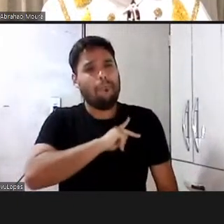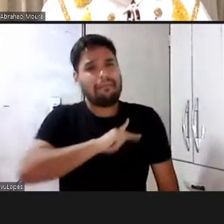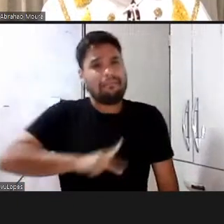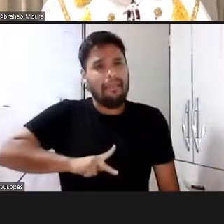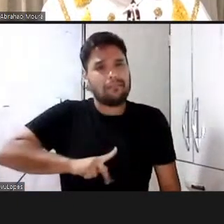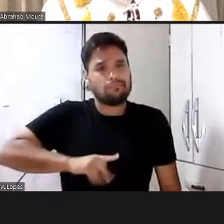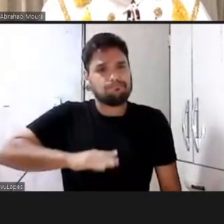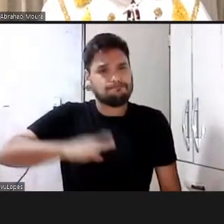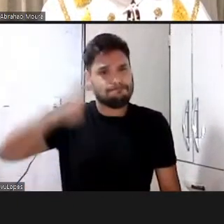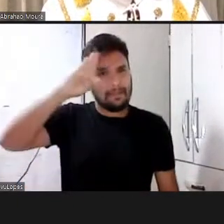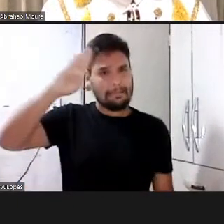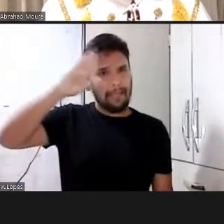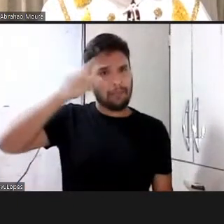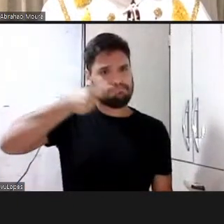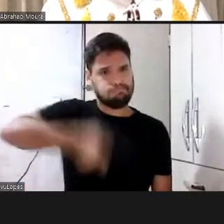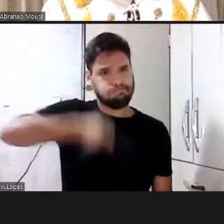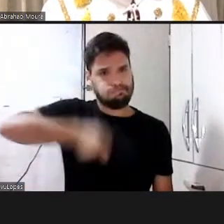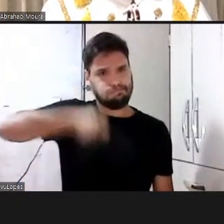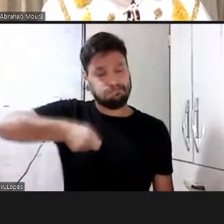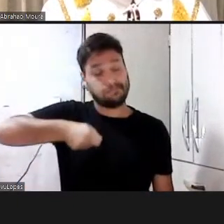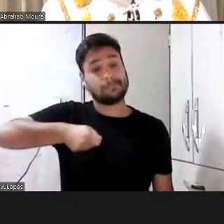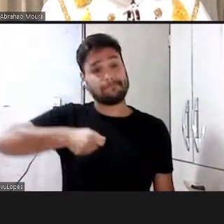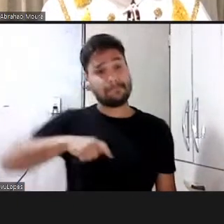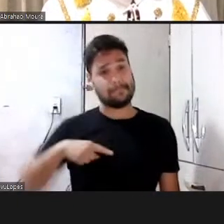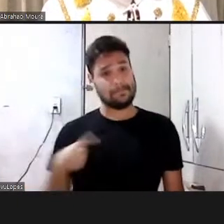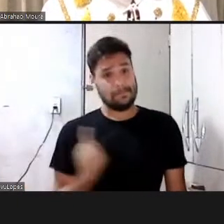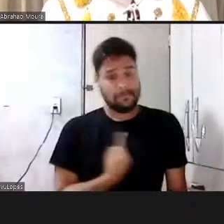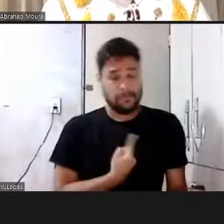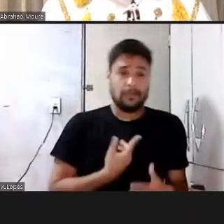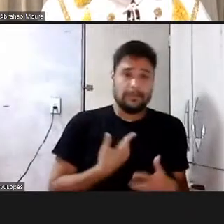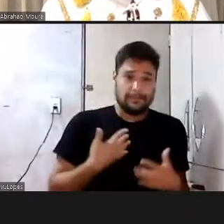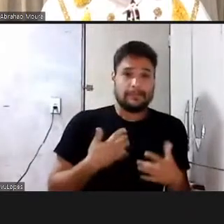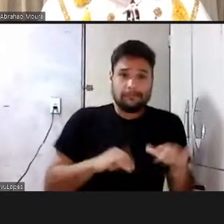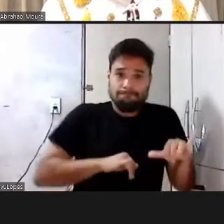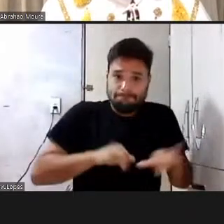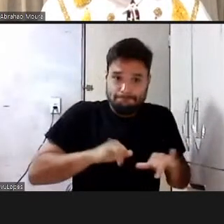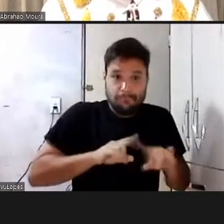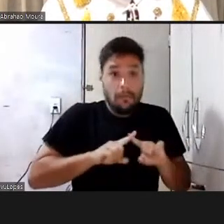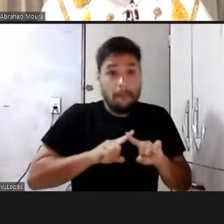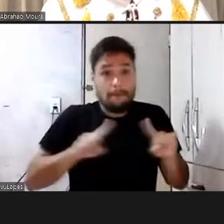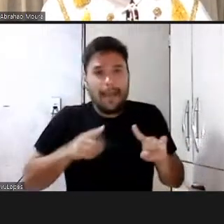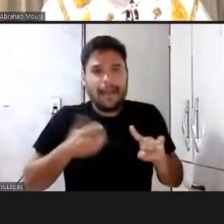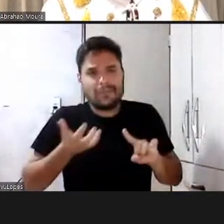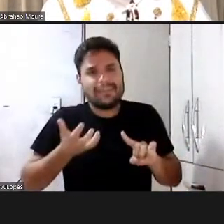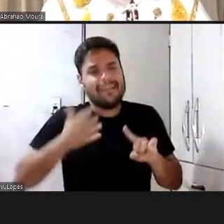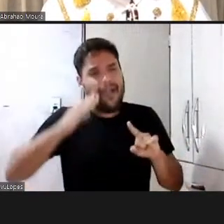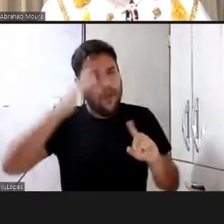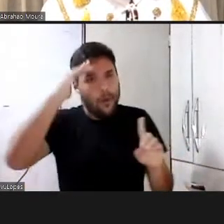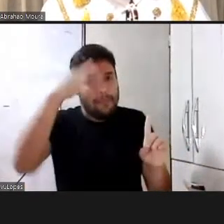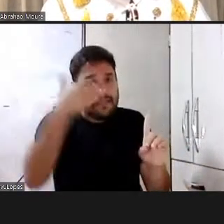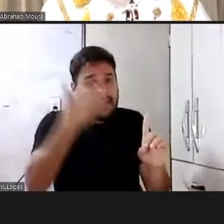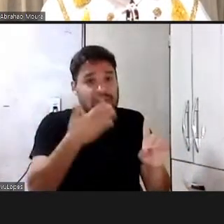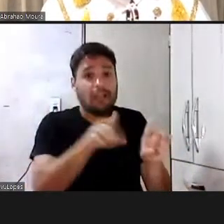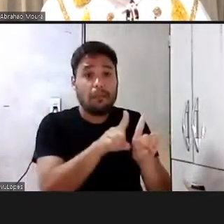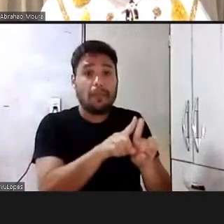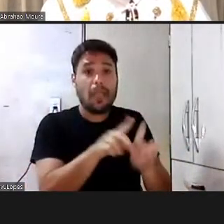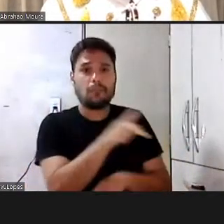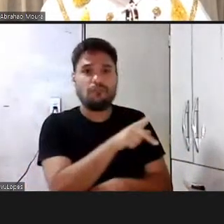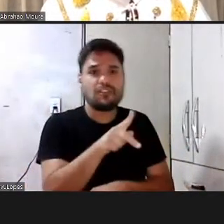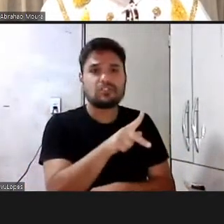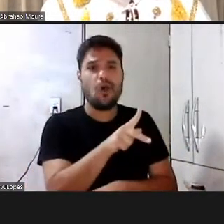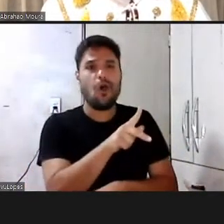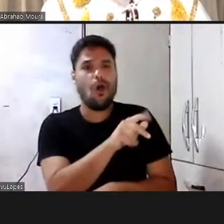nós. E neste ponto, gostaria de homenagear todos os bravos professores e estudantes que